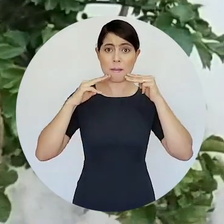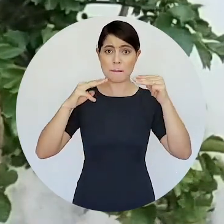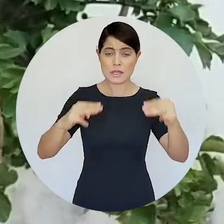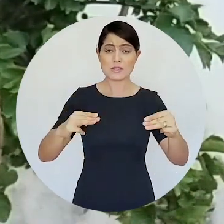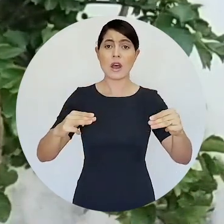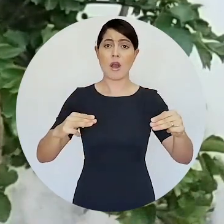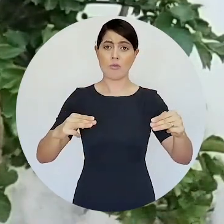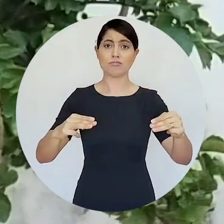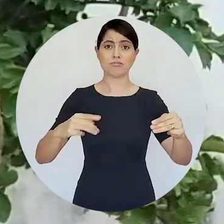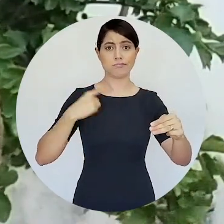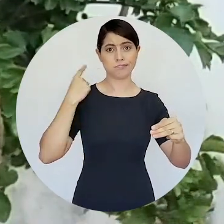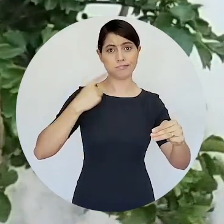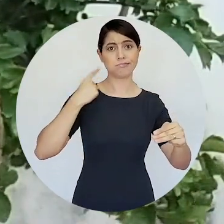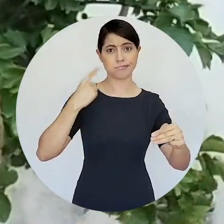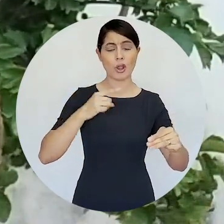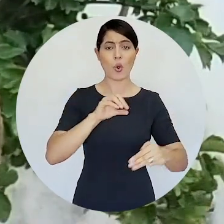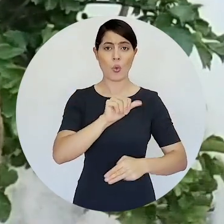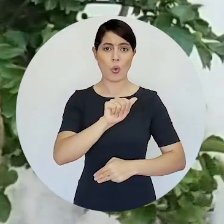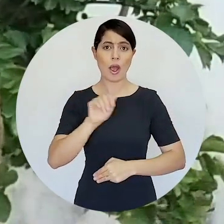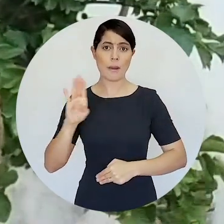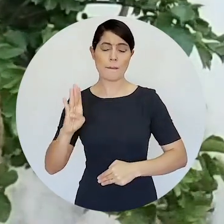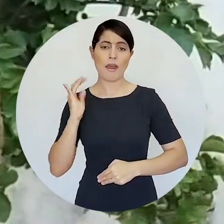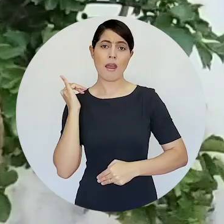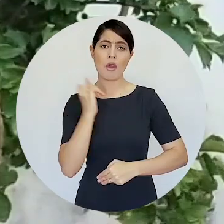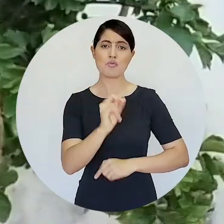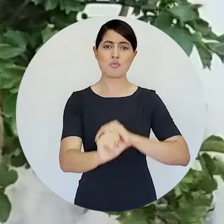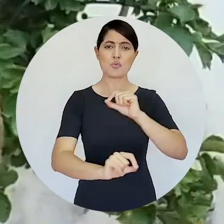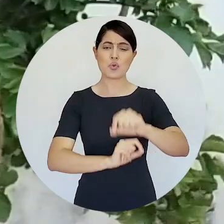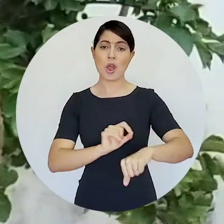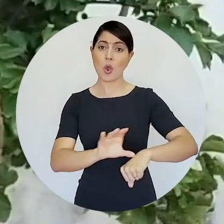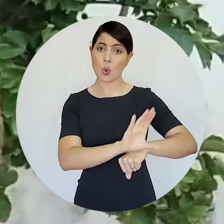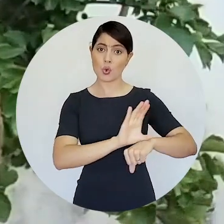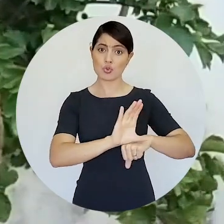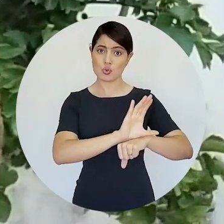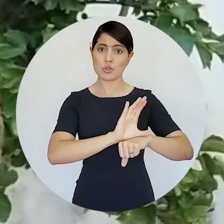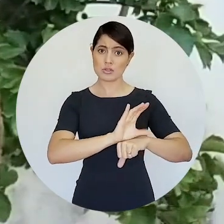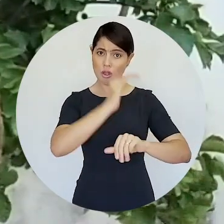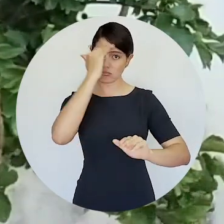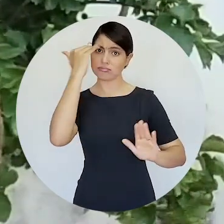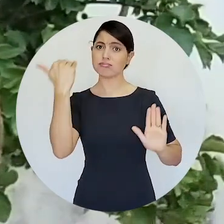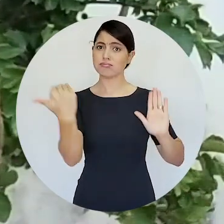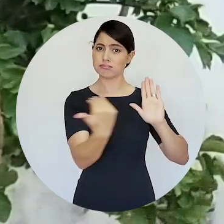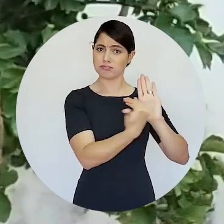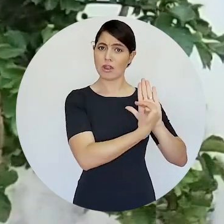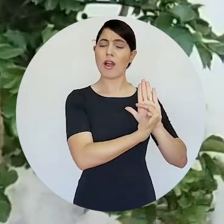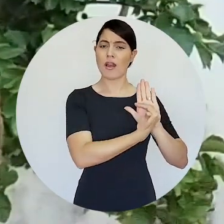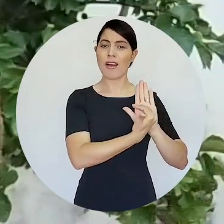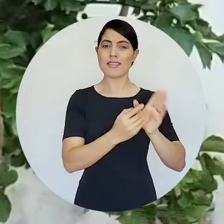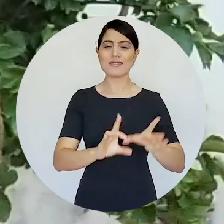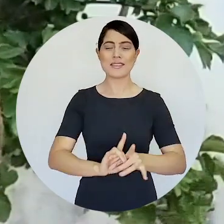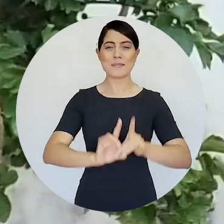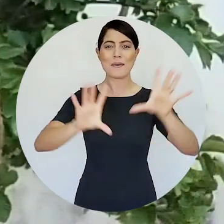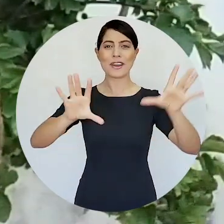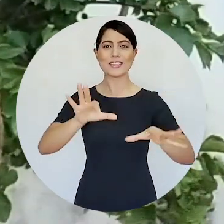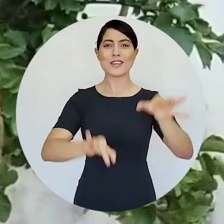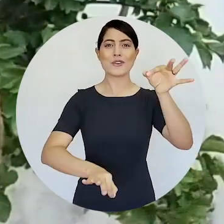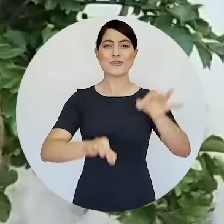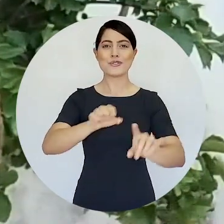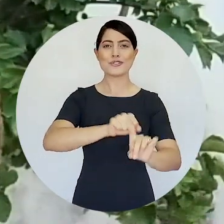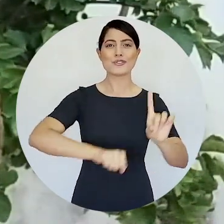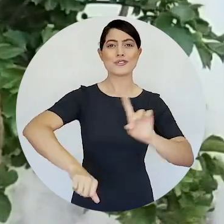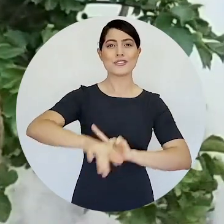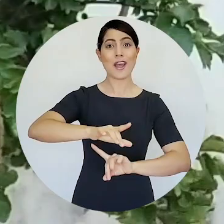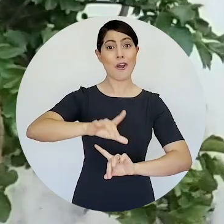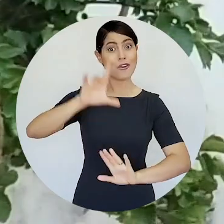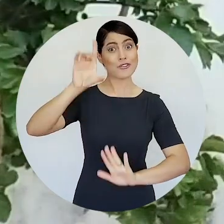missões constitucionais da Ordem dos Advogados do Brasil, com destaque para a defesa da Constituição, democracia, direitos humanos e